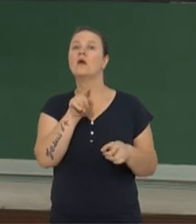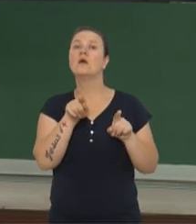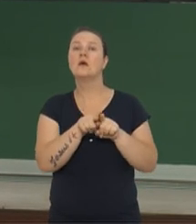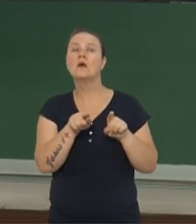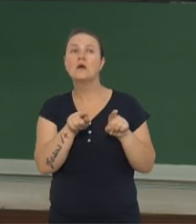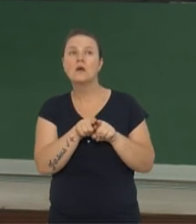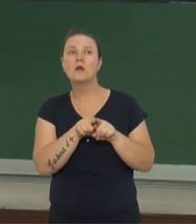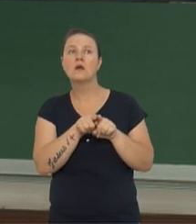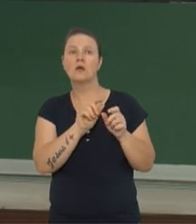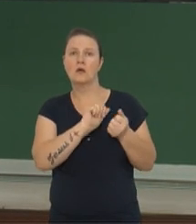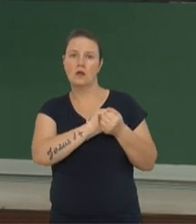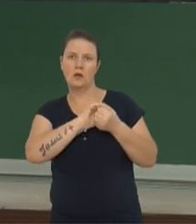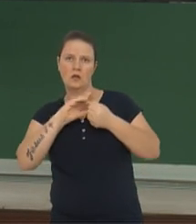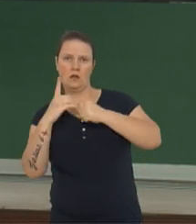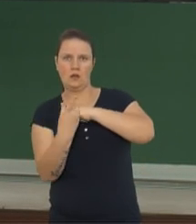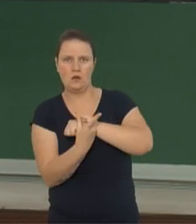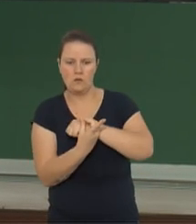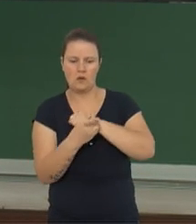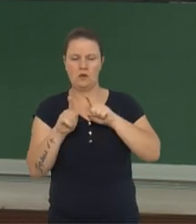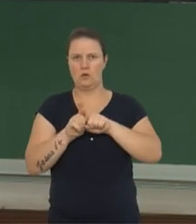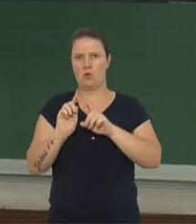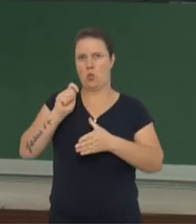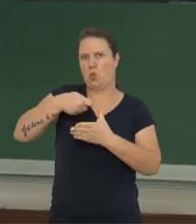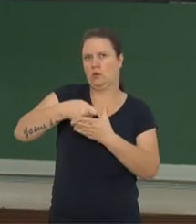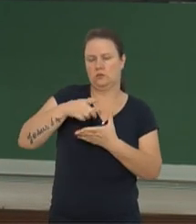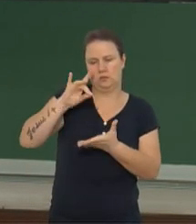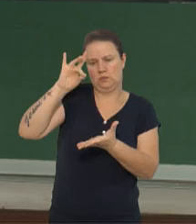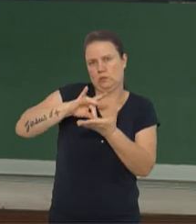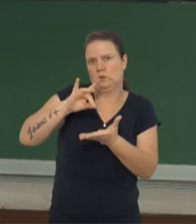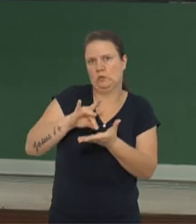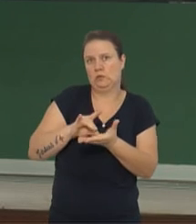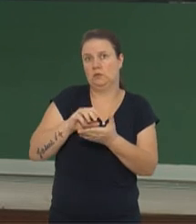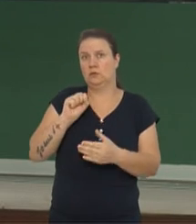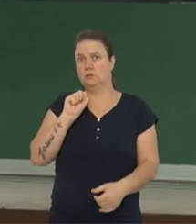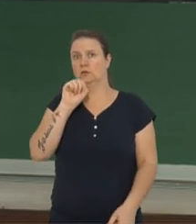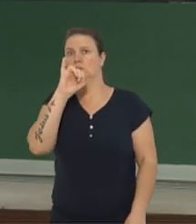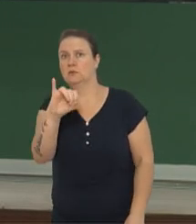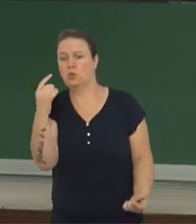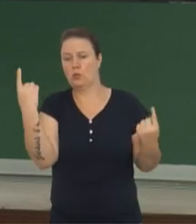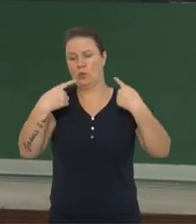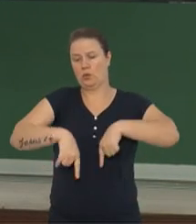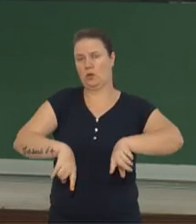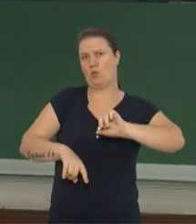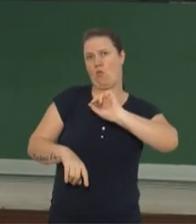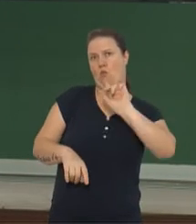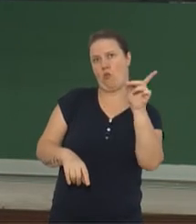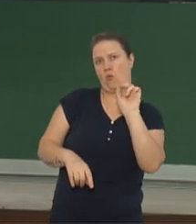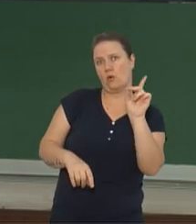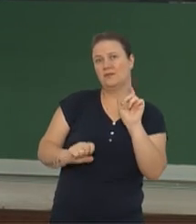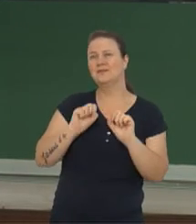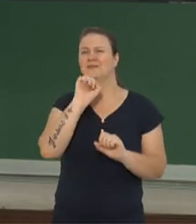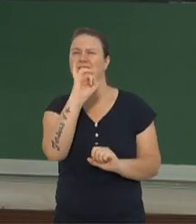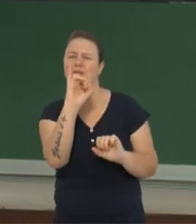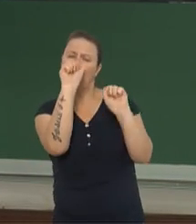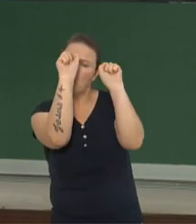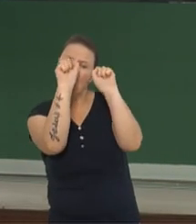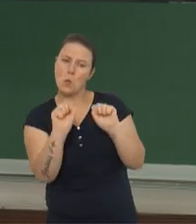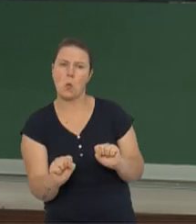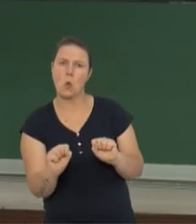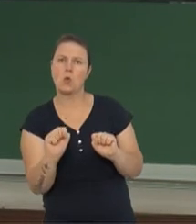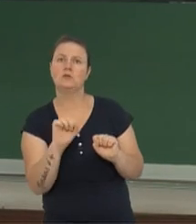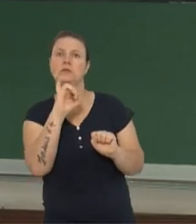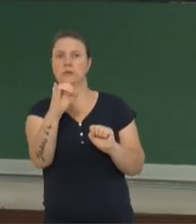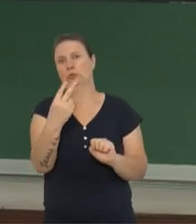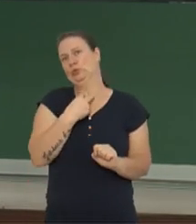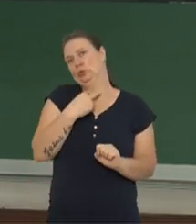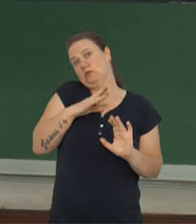aqui advérbio de afirmação e a condição. Si, contrário de no, si pudiera. E ainda o uso da